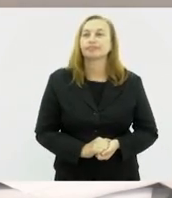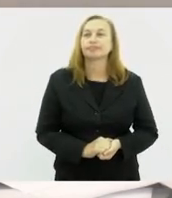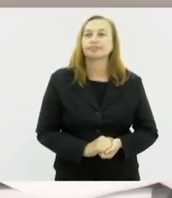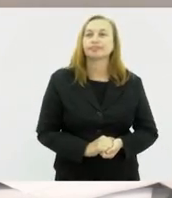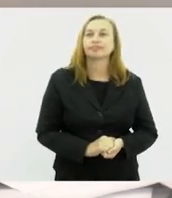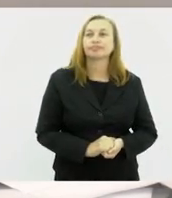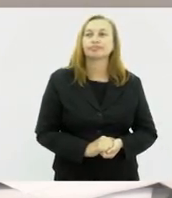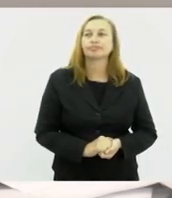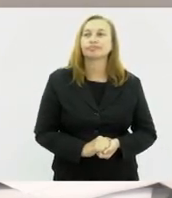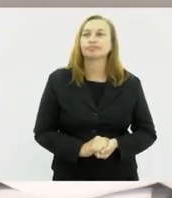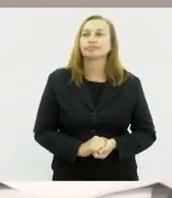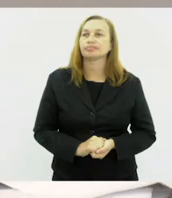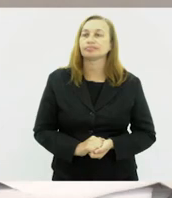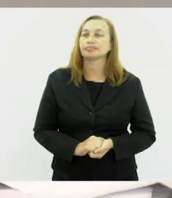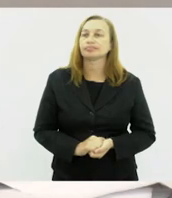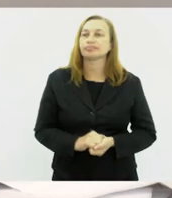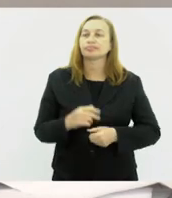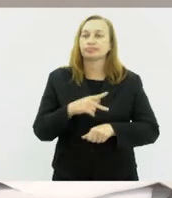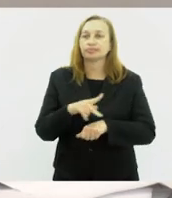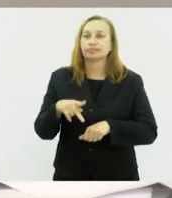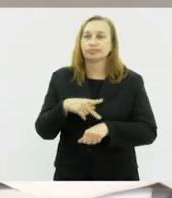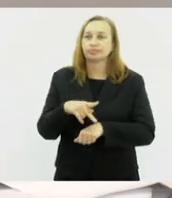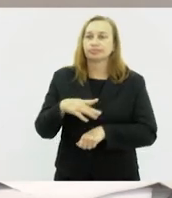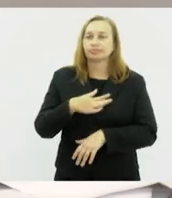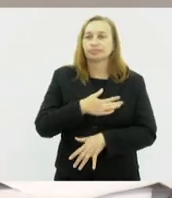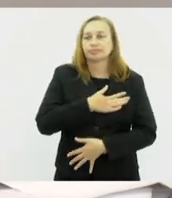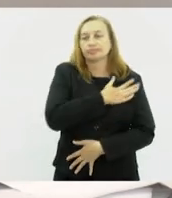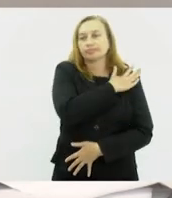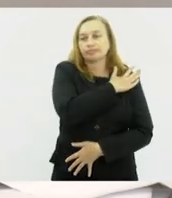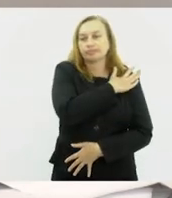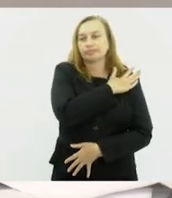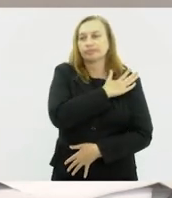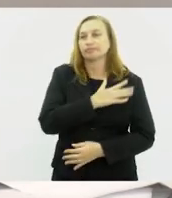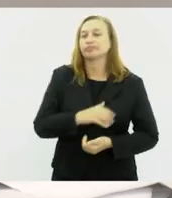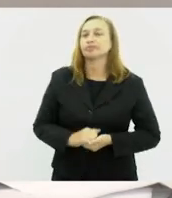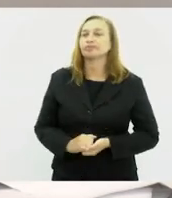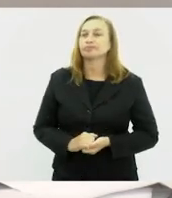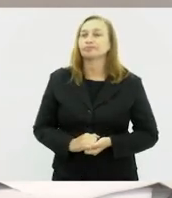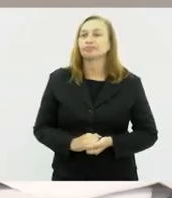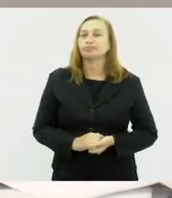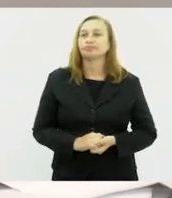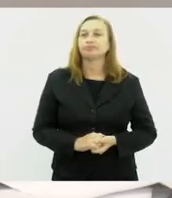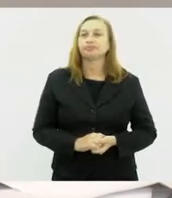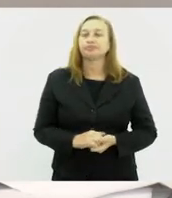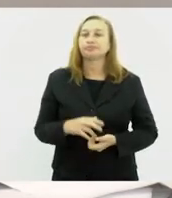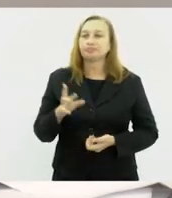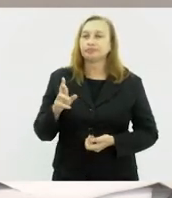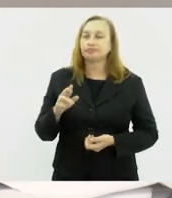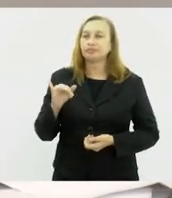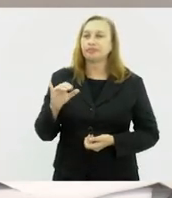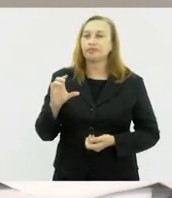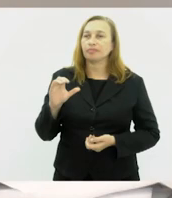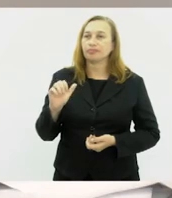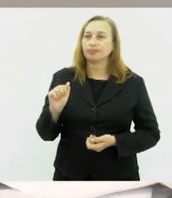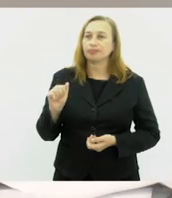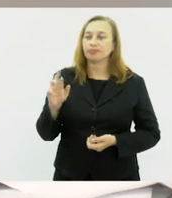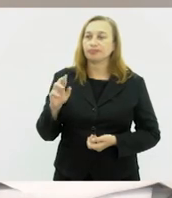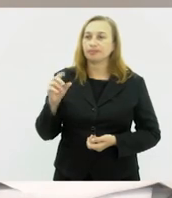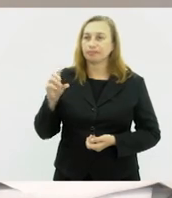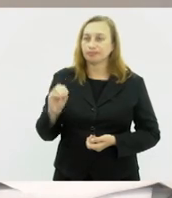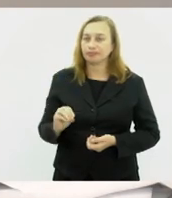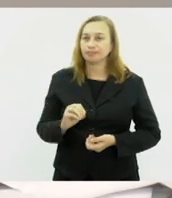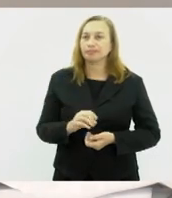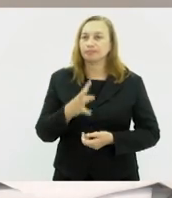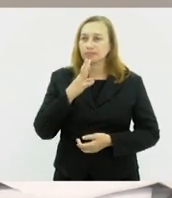eh Major e também eh o Ricardo que conhece esse assunto da rede